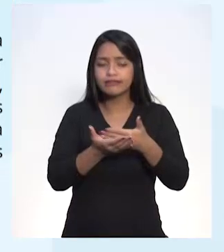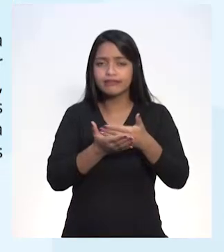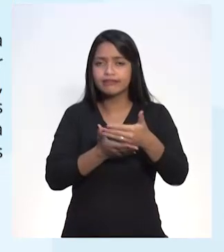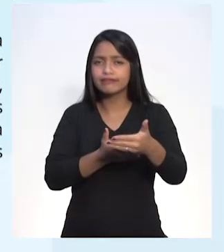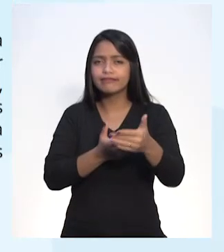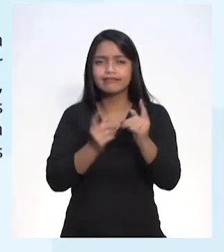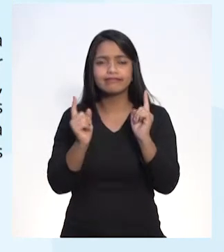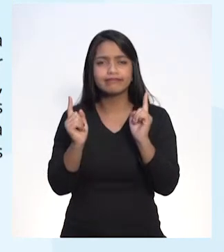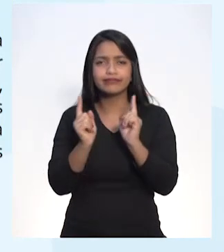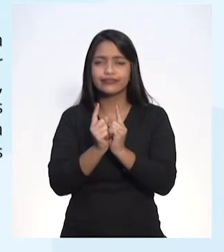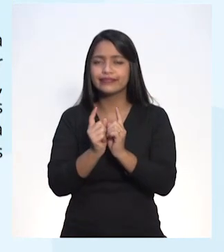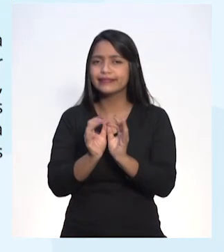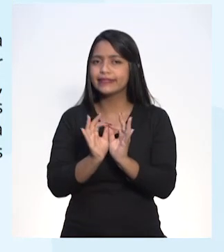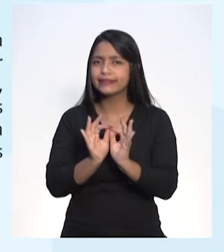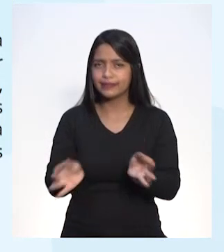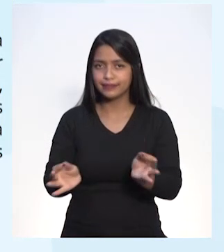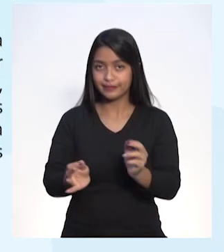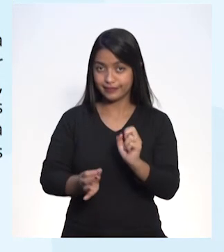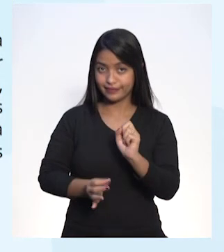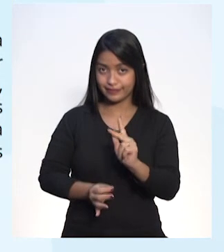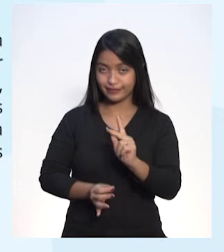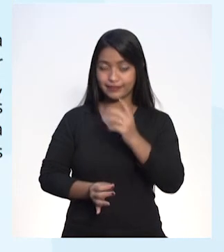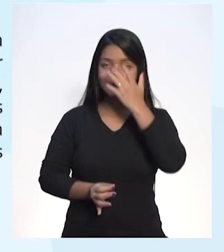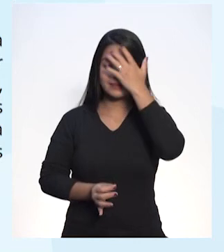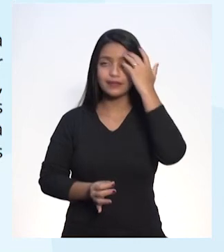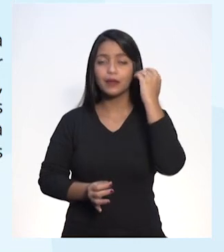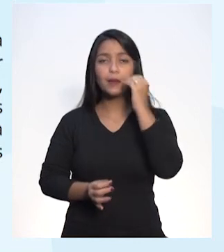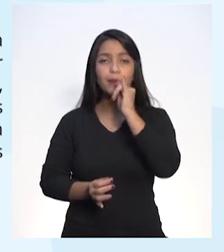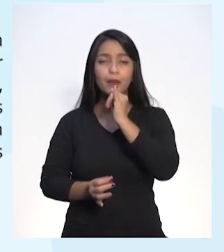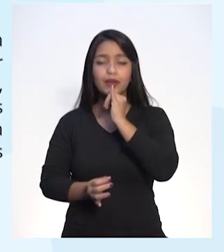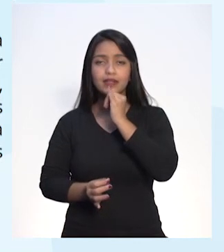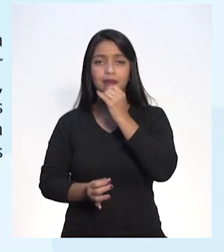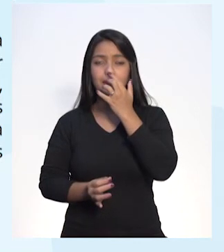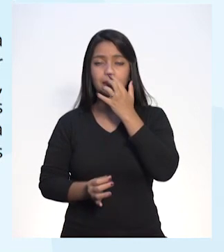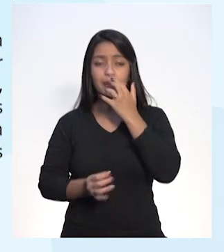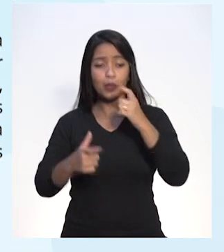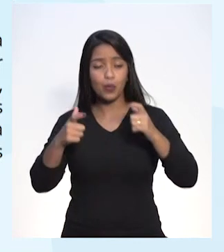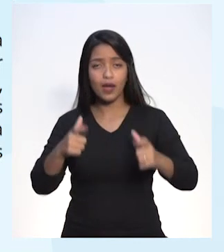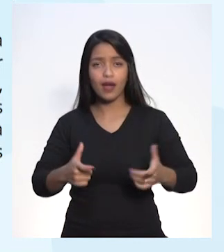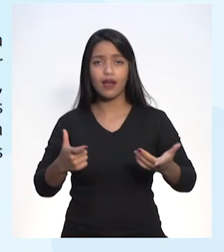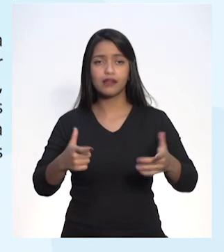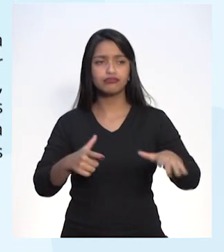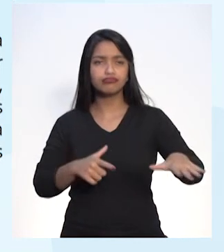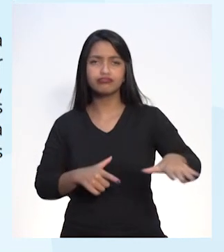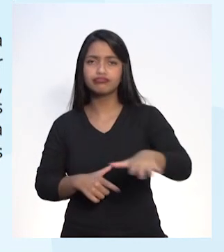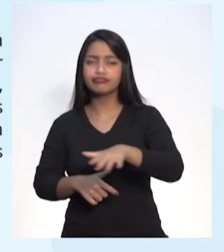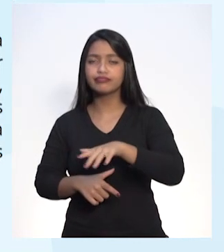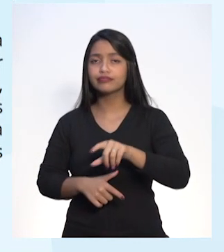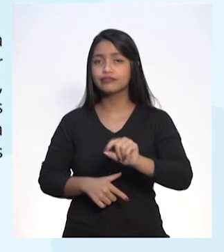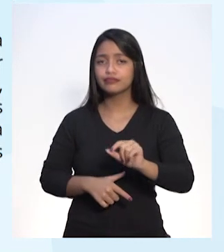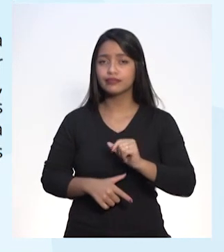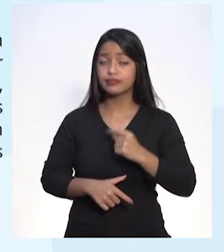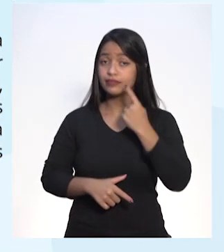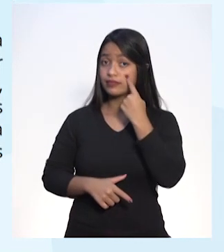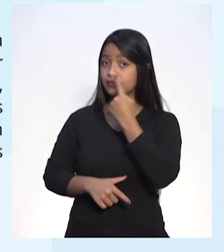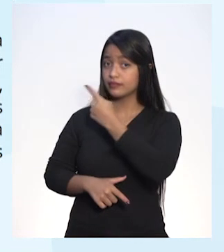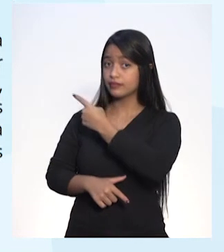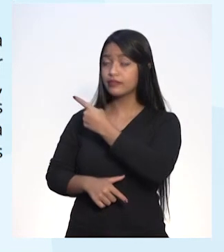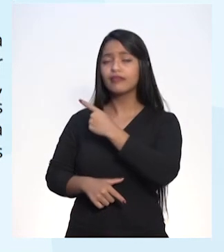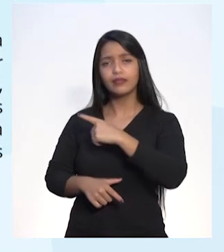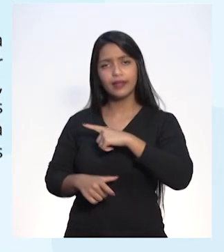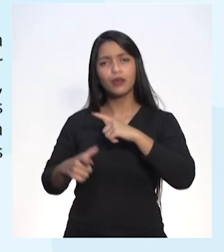ele aparece sim antes do texto, né, da tragicomédia. Tragicomédia não, é uma tragédia mesmo,